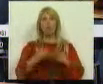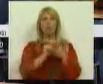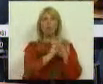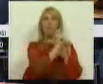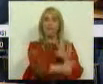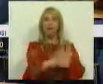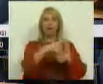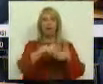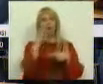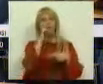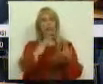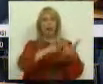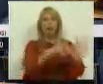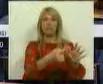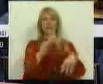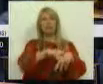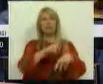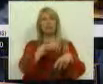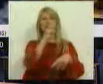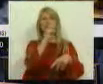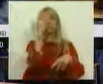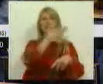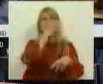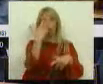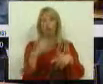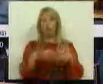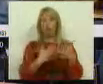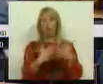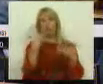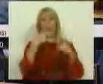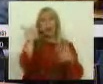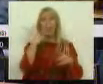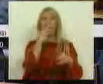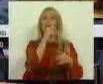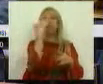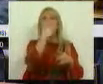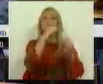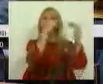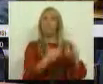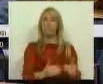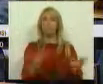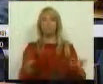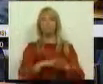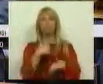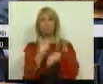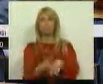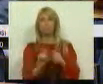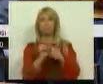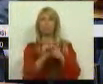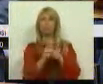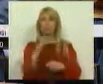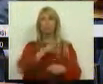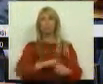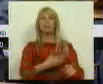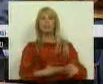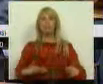num período claramente inferior aos 30 dias agora propostos. Perante estes atrasos no pagamento das prestações de desemprego, que atingem